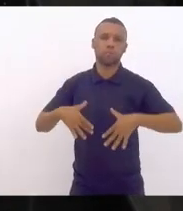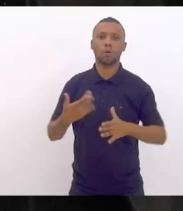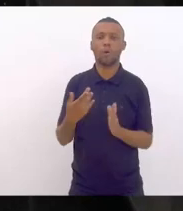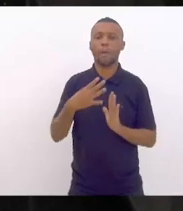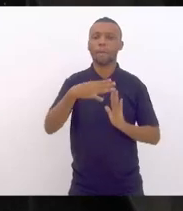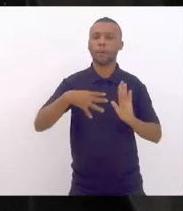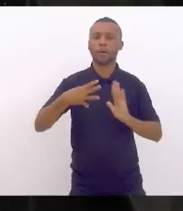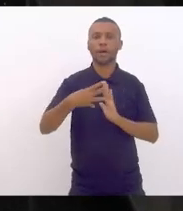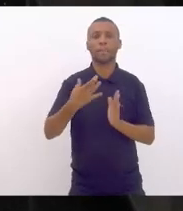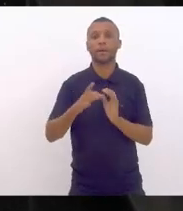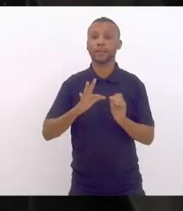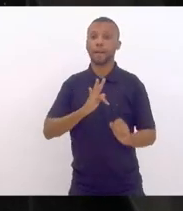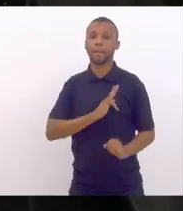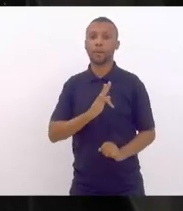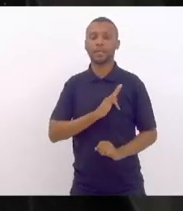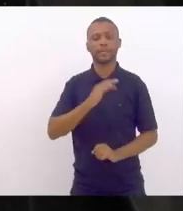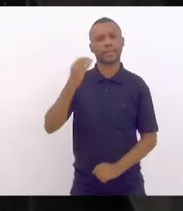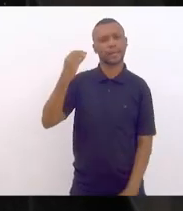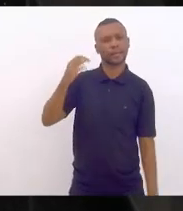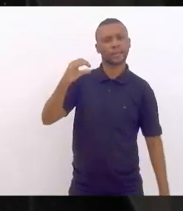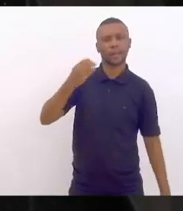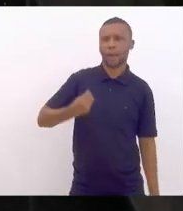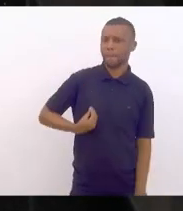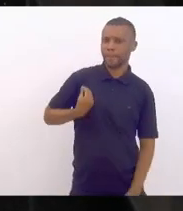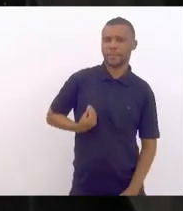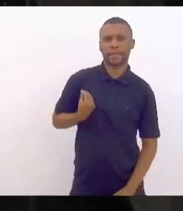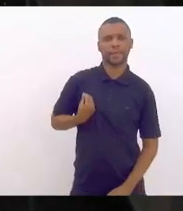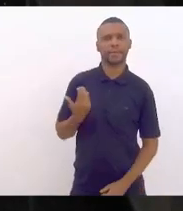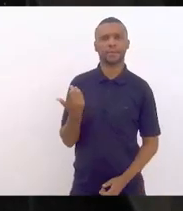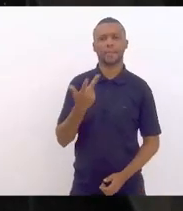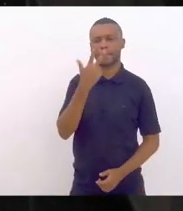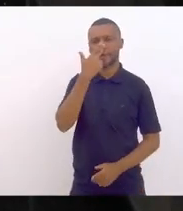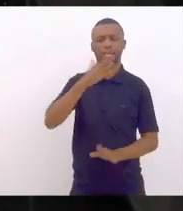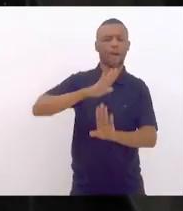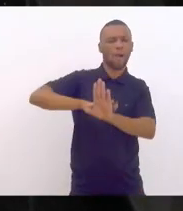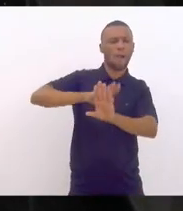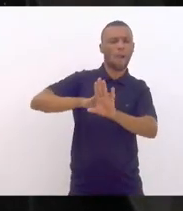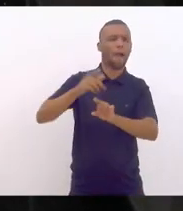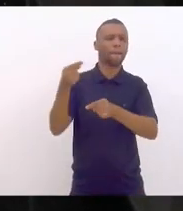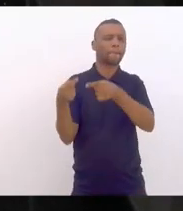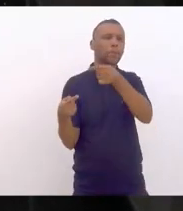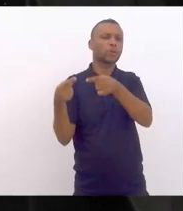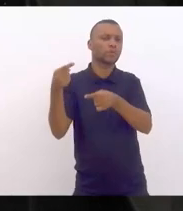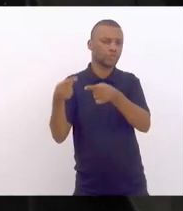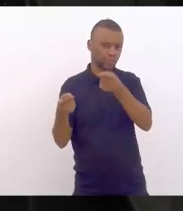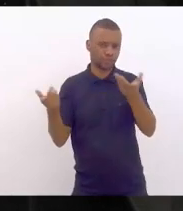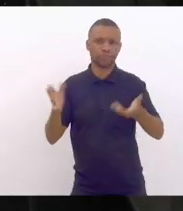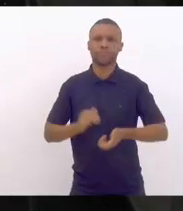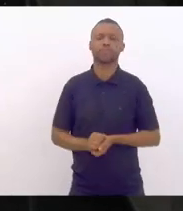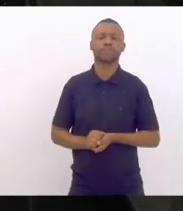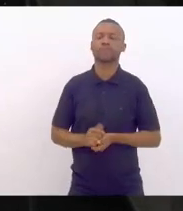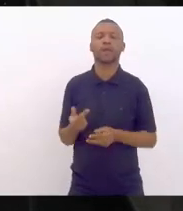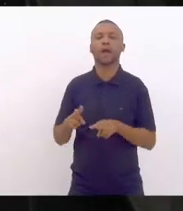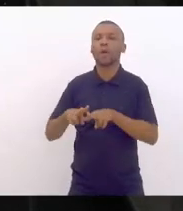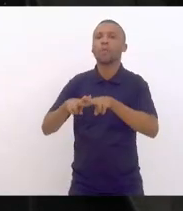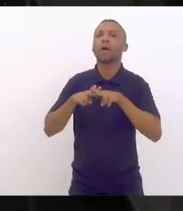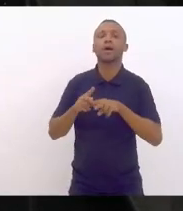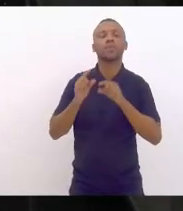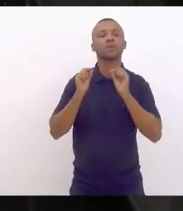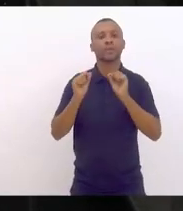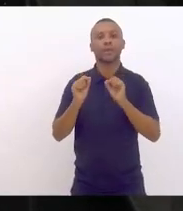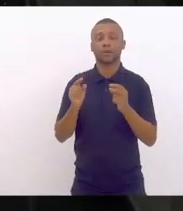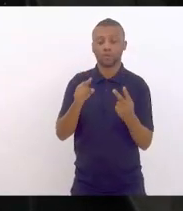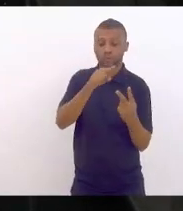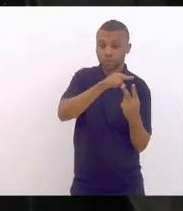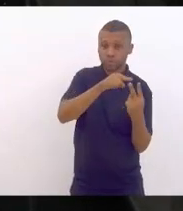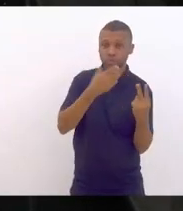Niterói presente que funcionava muito bem por Mera politicagem em função do fato de que um dos dois